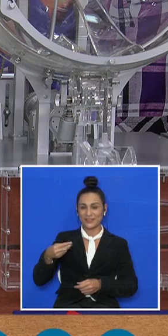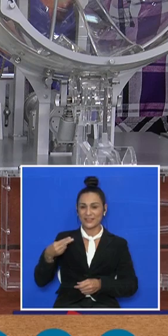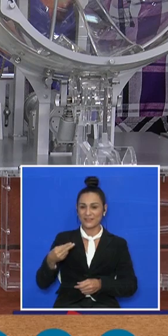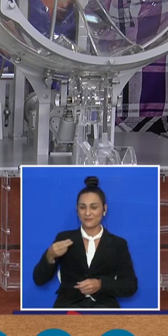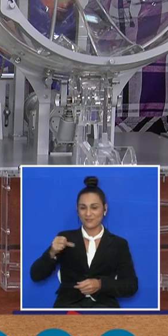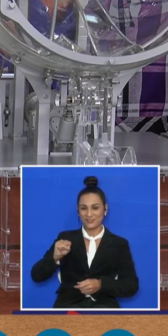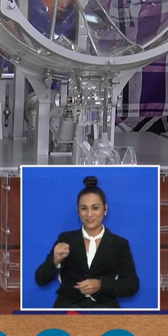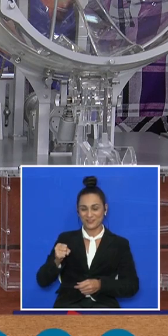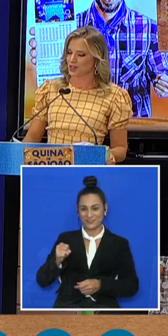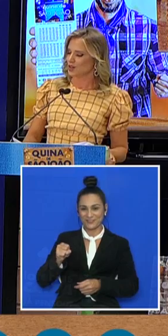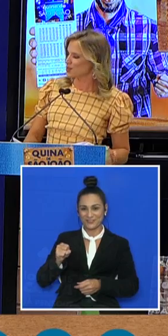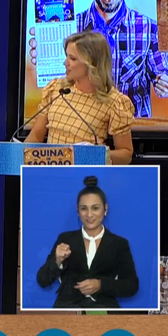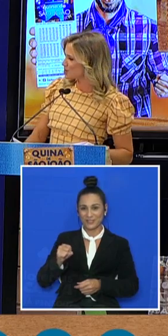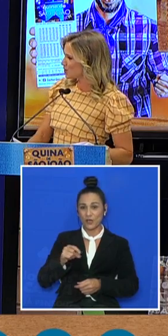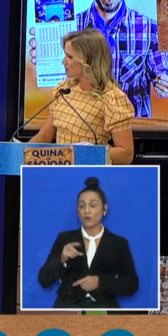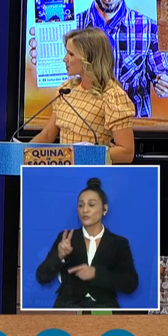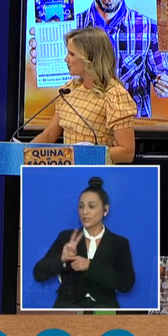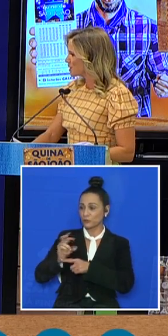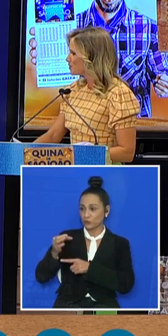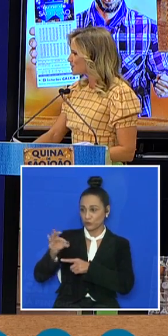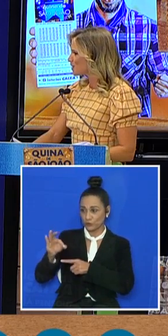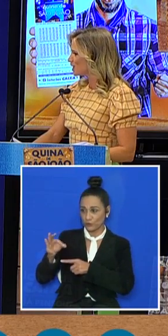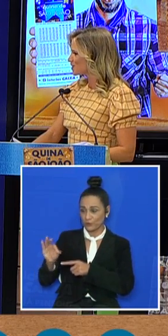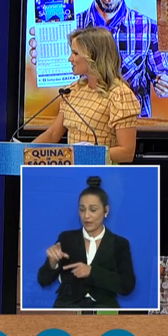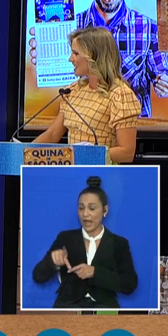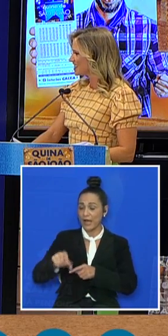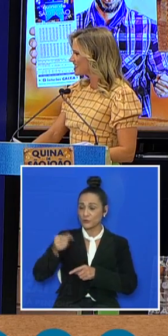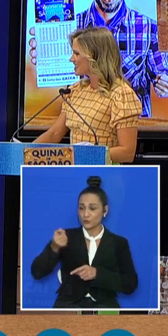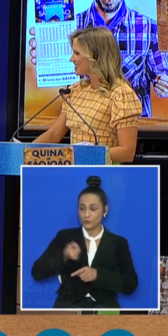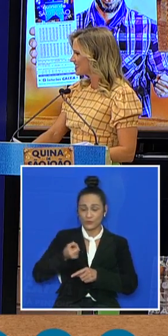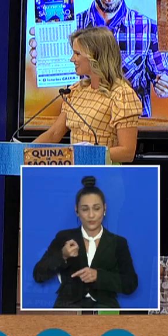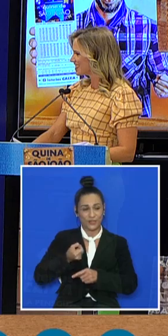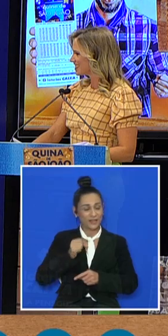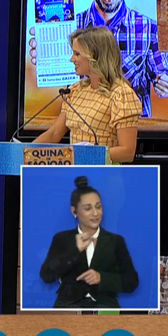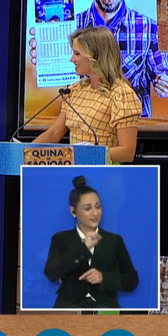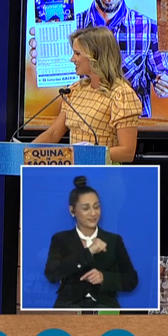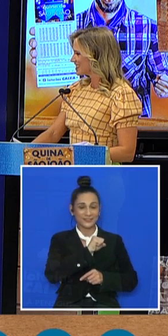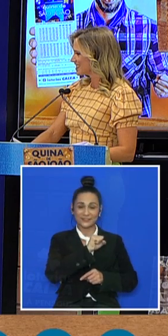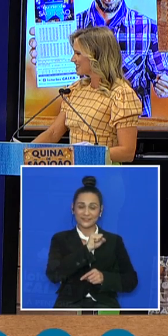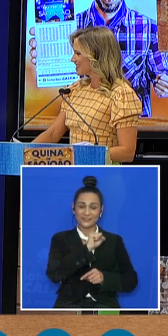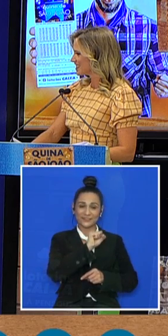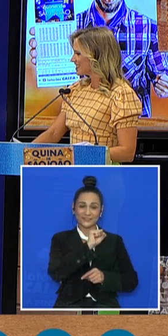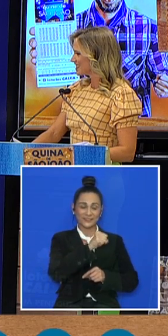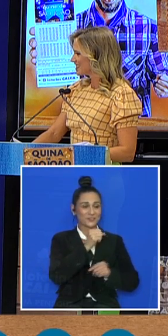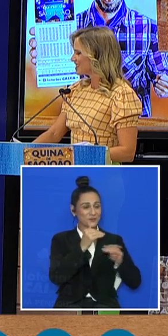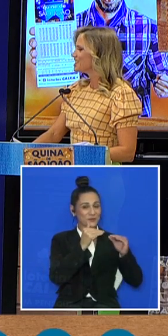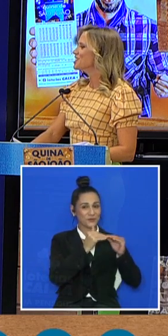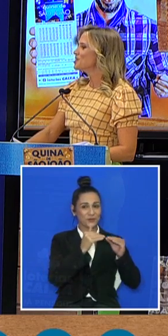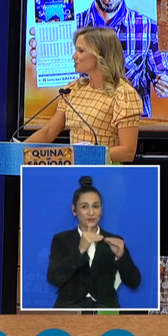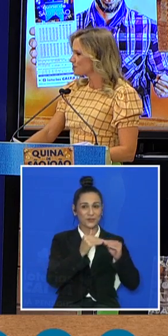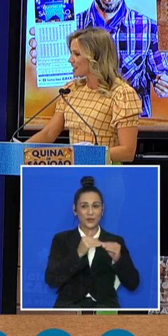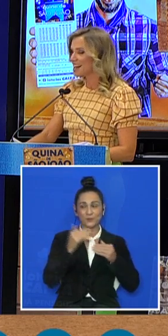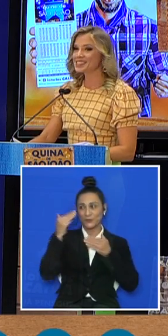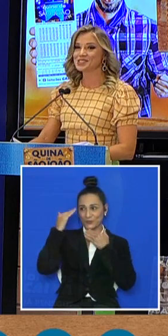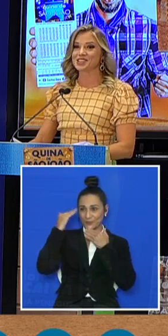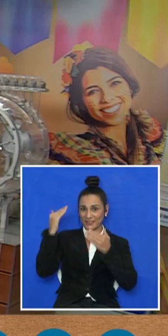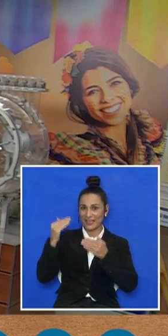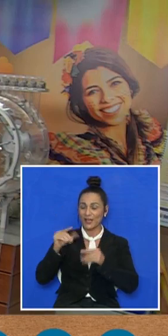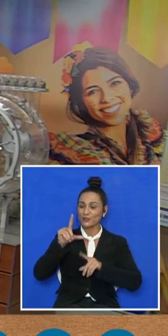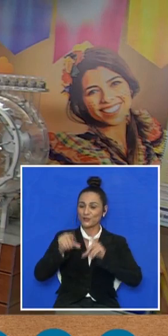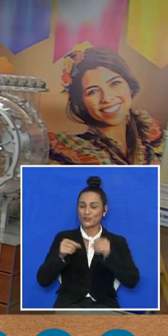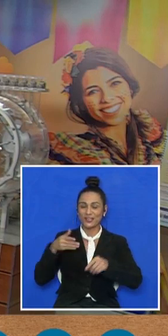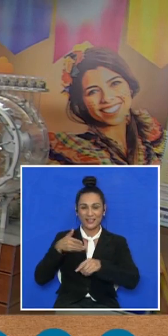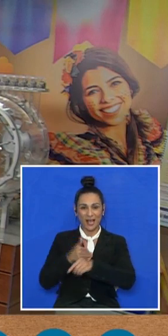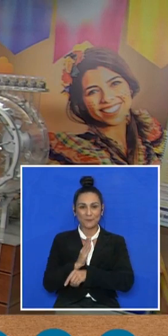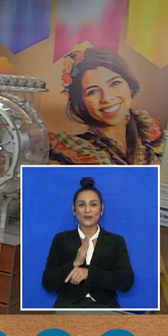e 28. Os auditores confirmam as bolas sorteadas? Sim, confirmo. Sim, confirmo. Muito obrigada,